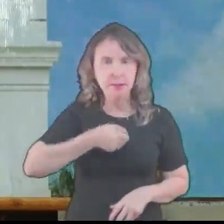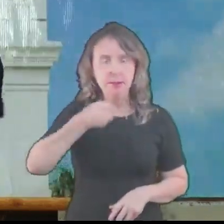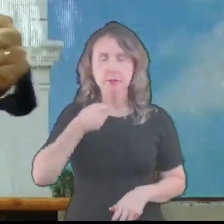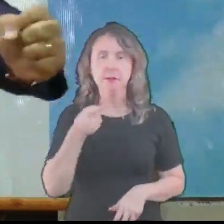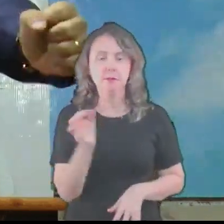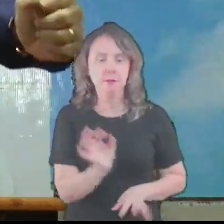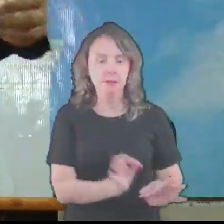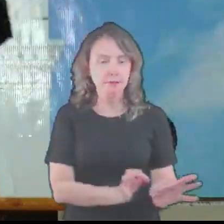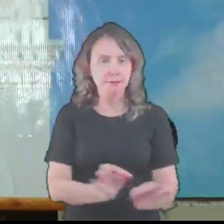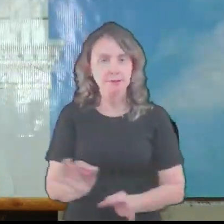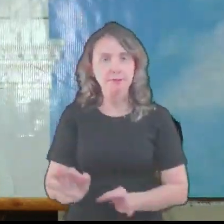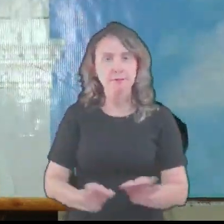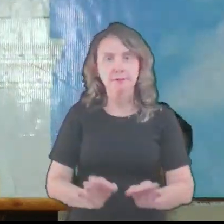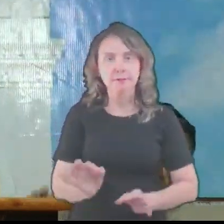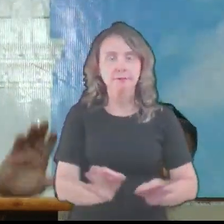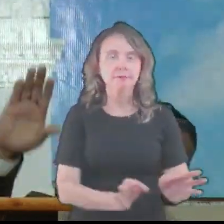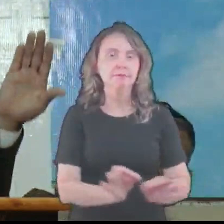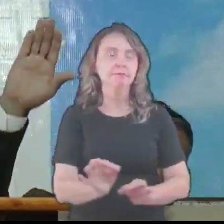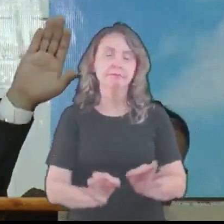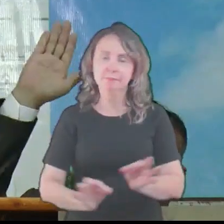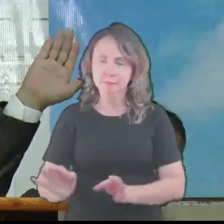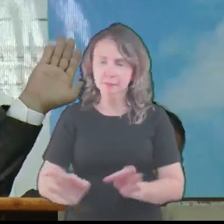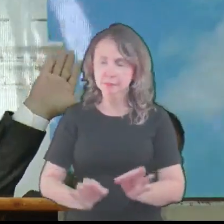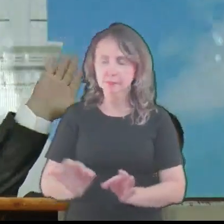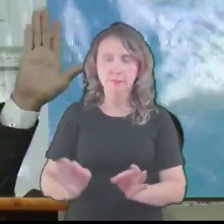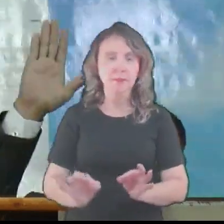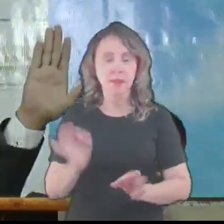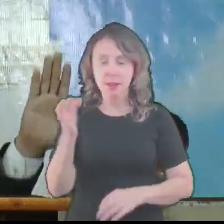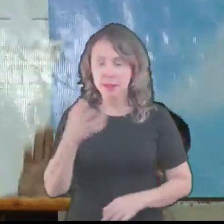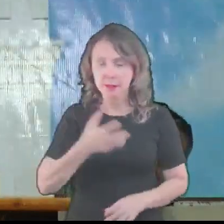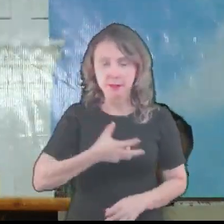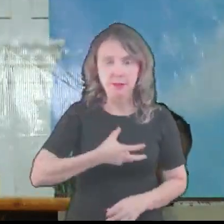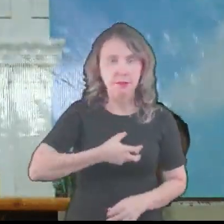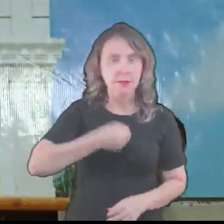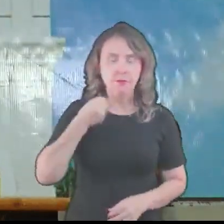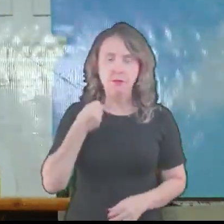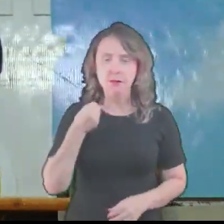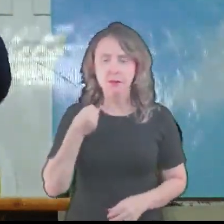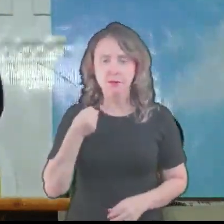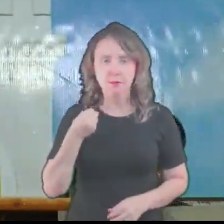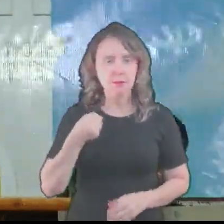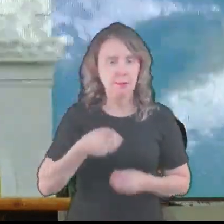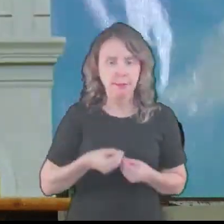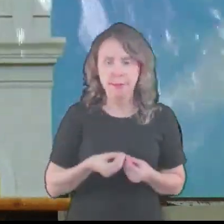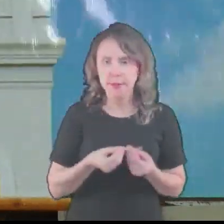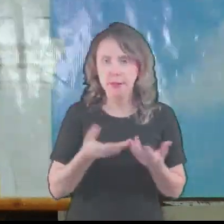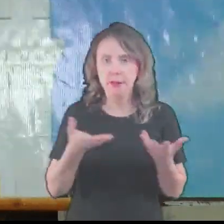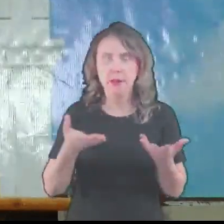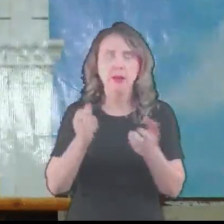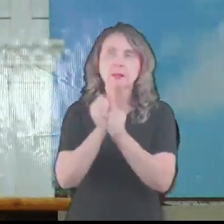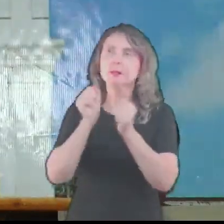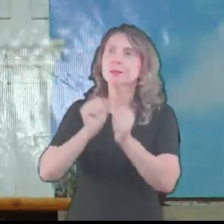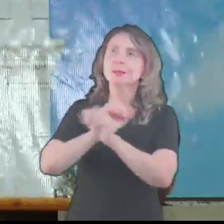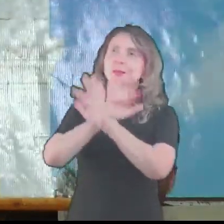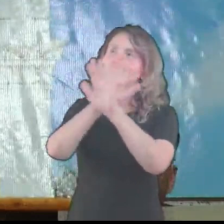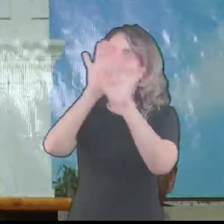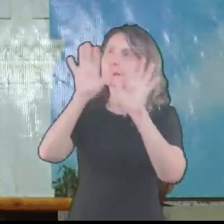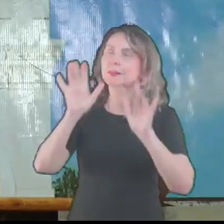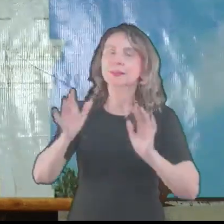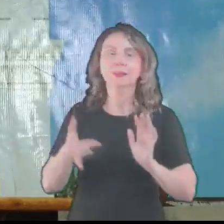age e o Deus que opera salvação no meio do seu povo. Glória a